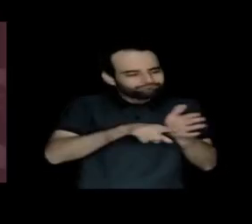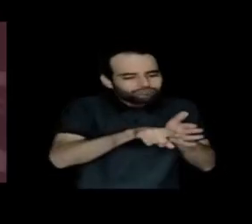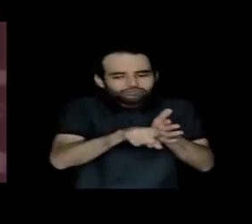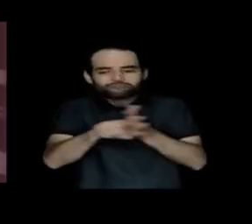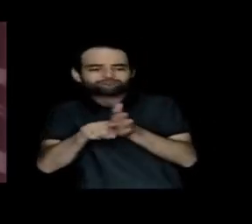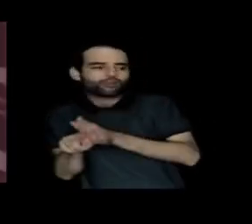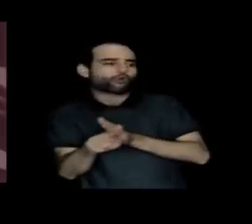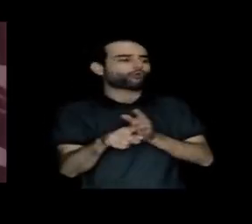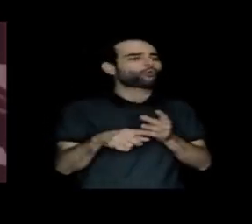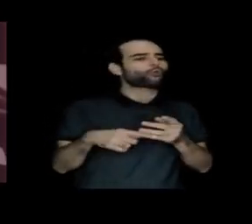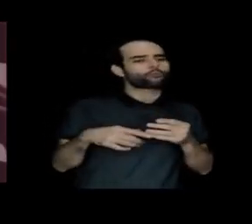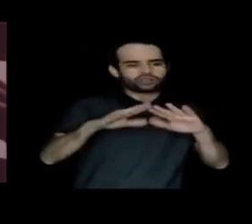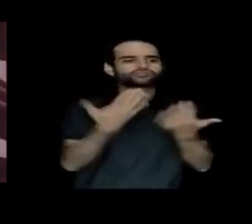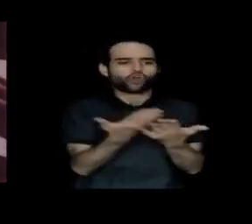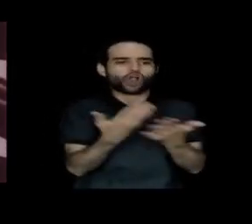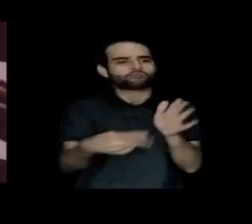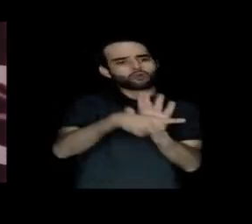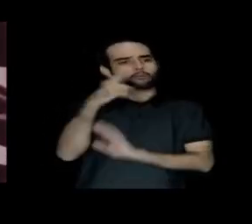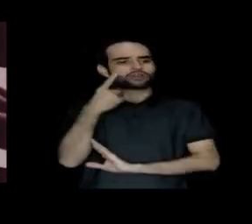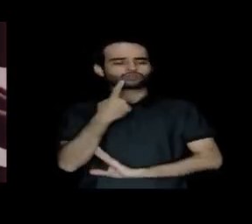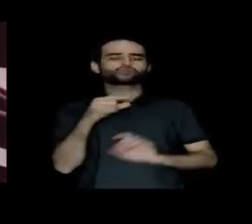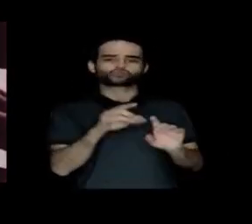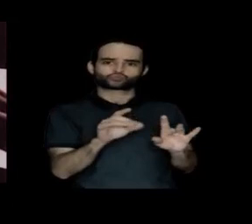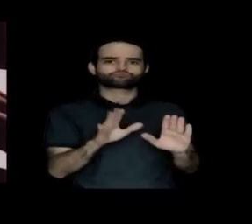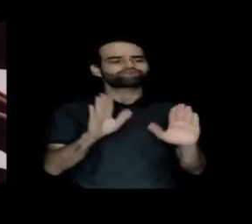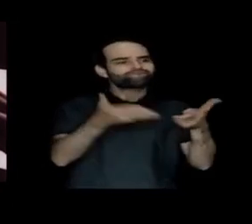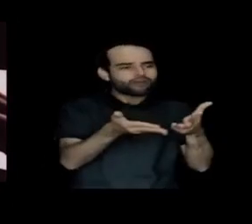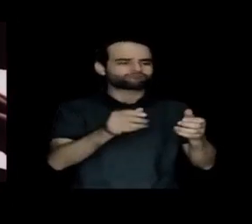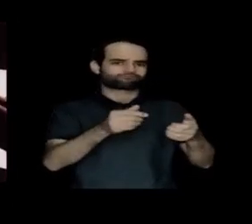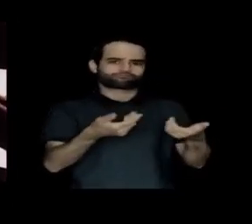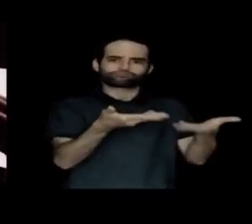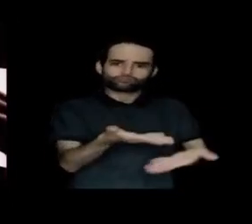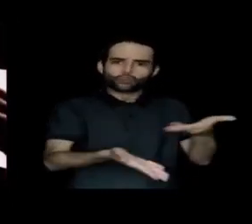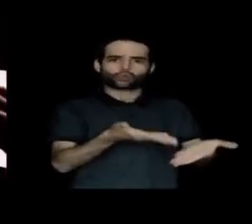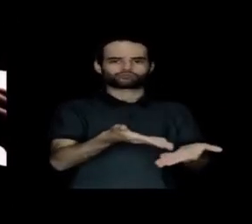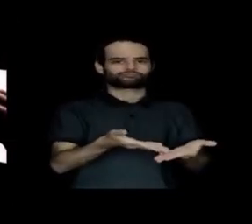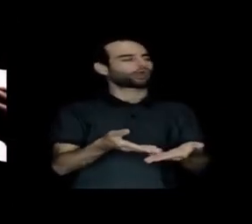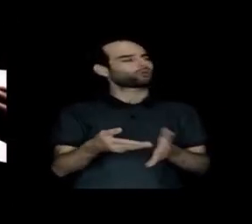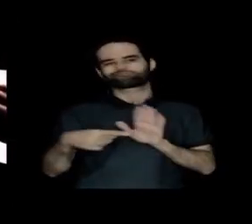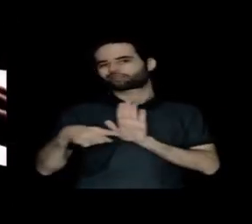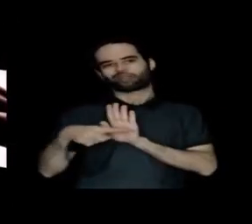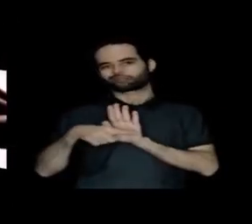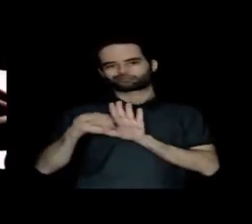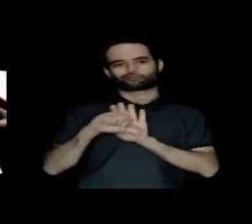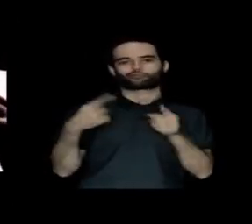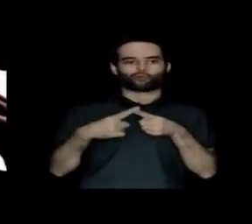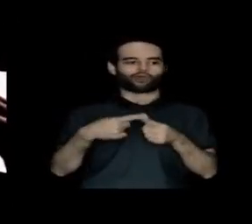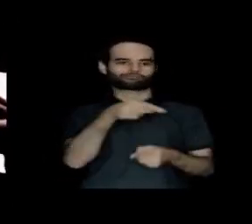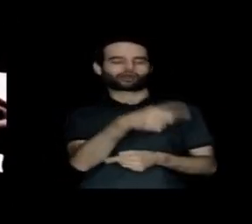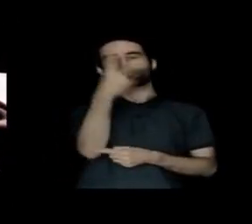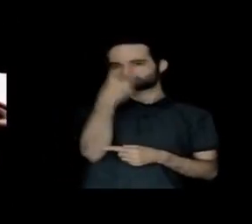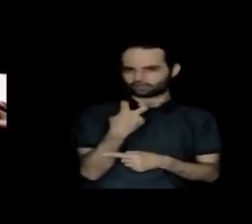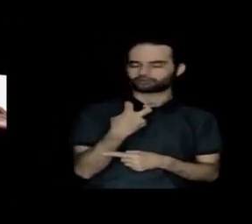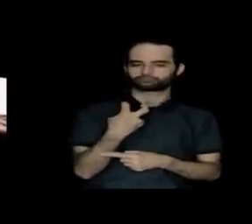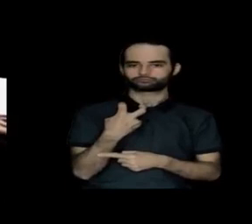Quando eu busquei uma escola de surdos para que ela, talvez pudesse atender ela, a resposta foi negativa porque ela era